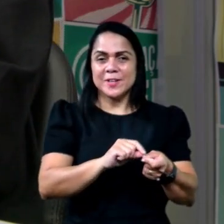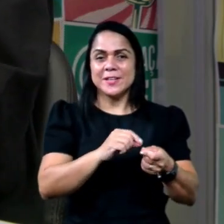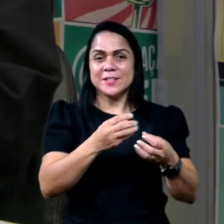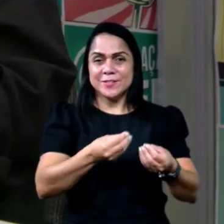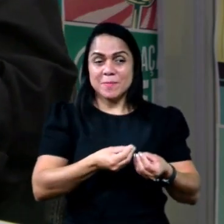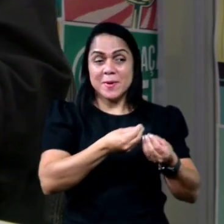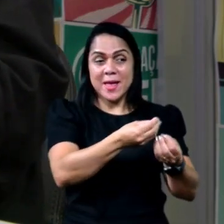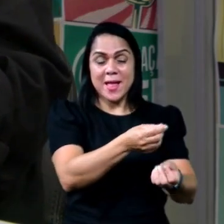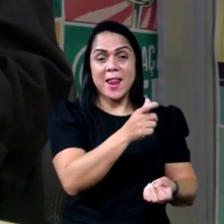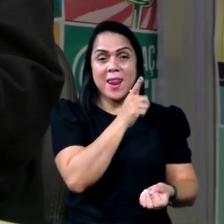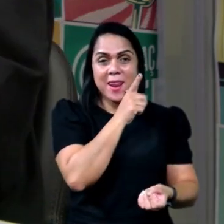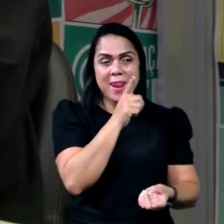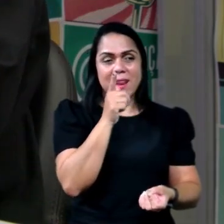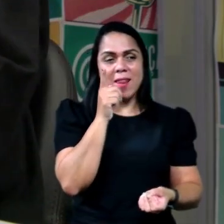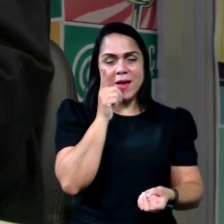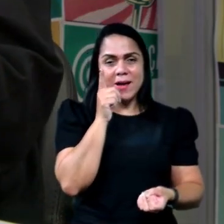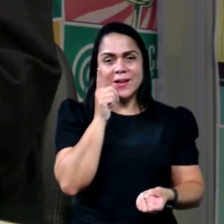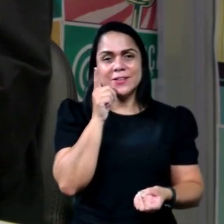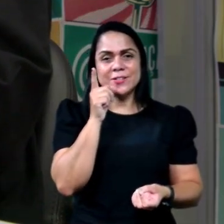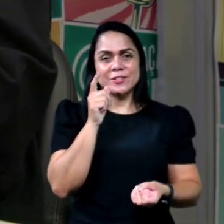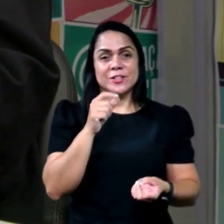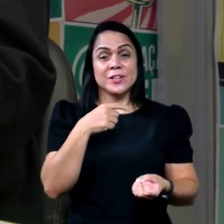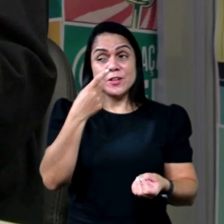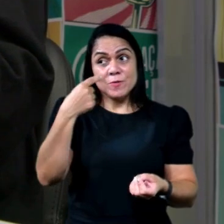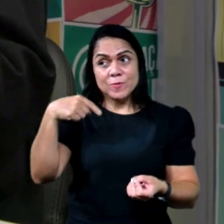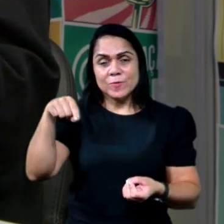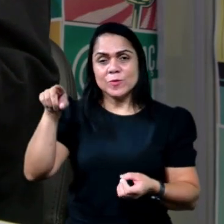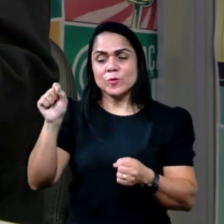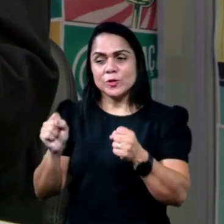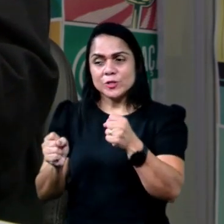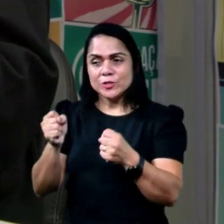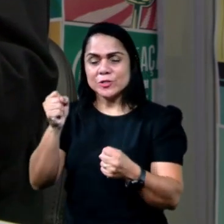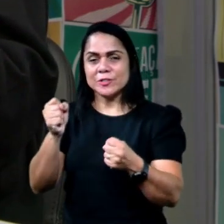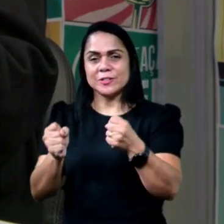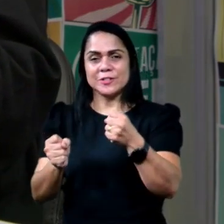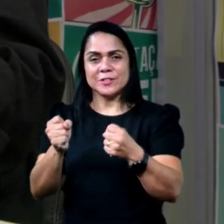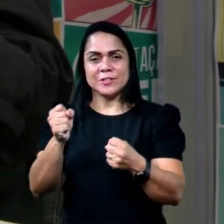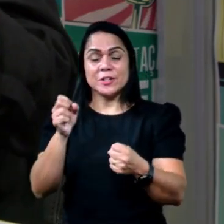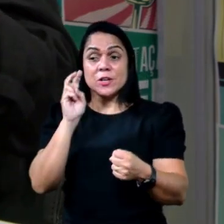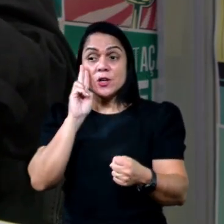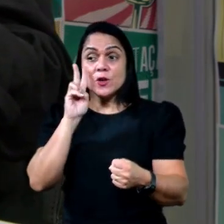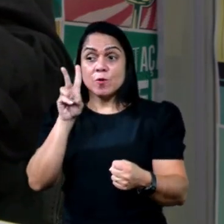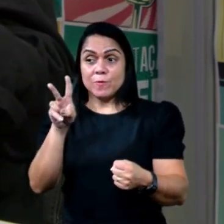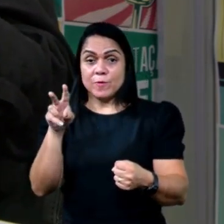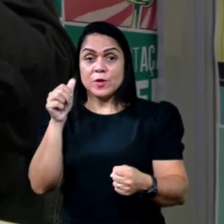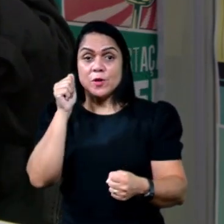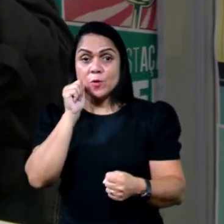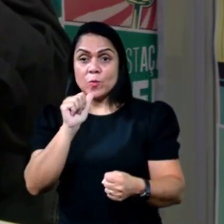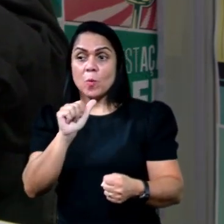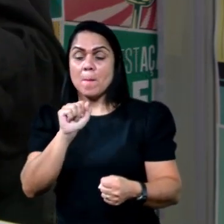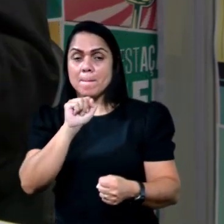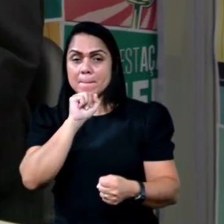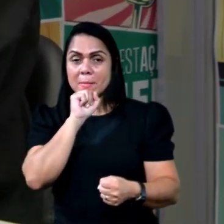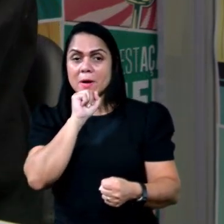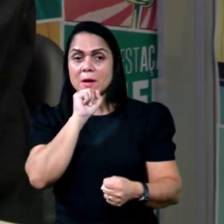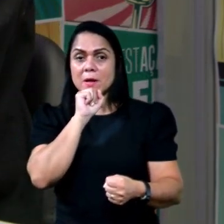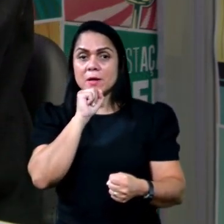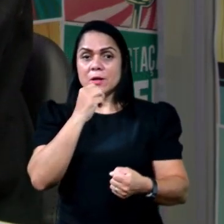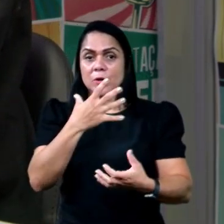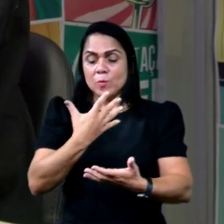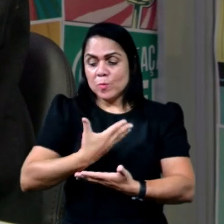para mim. E fui dirigir. Quando eu estava dirigindo, eu vi uma mãe com uma menininha no